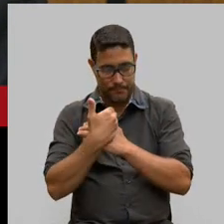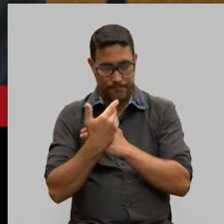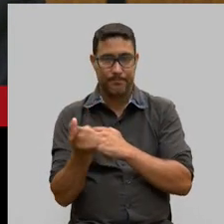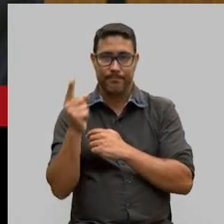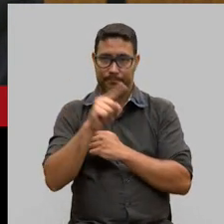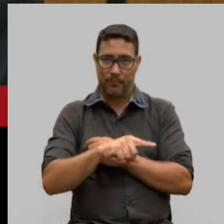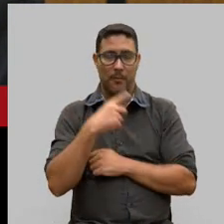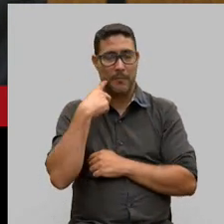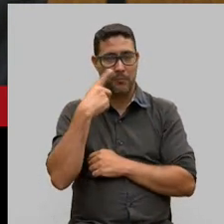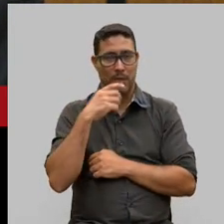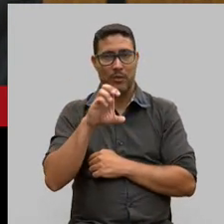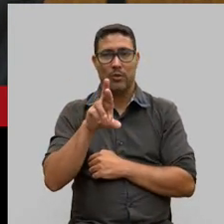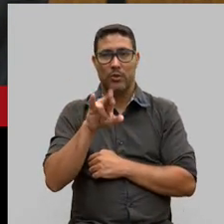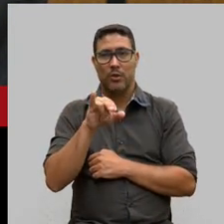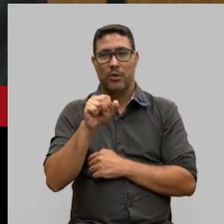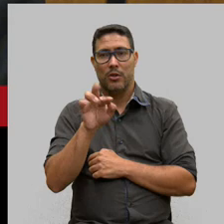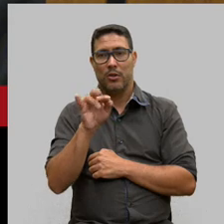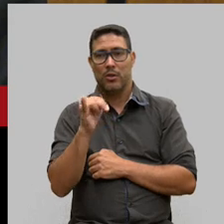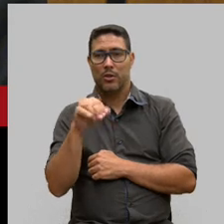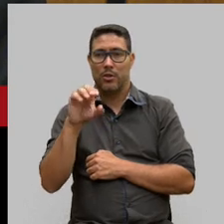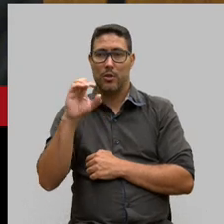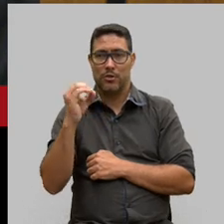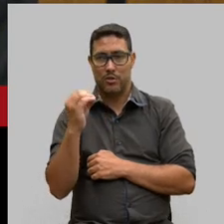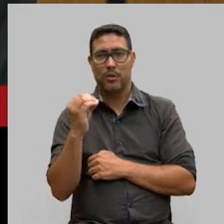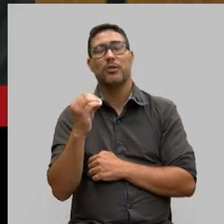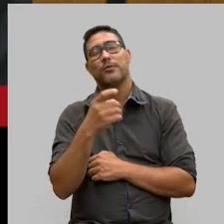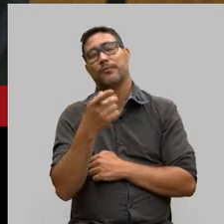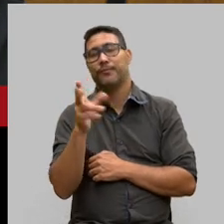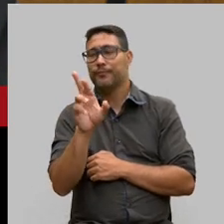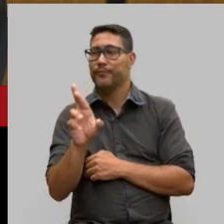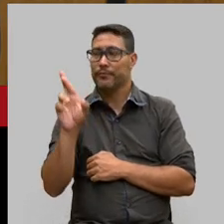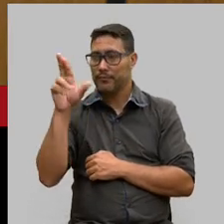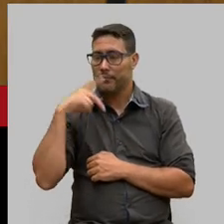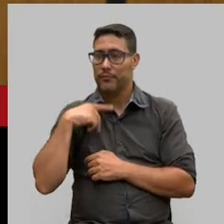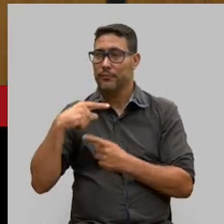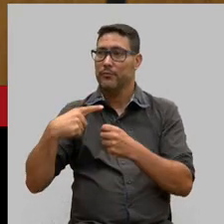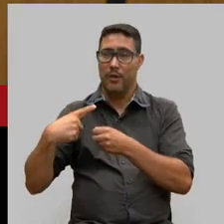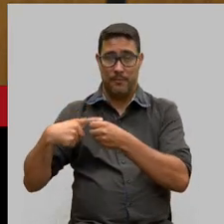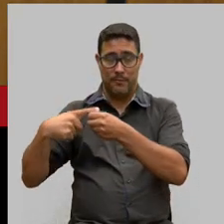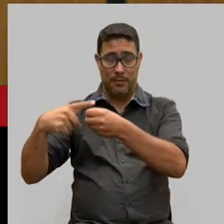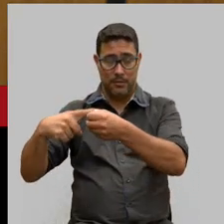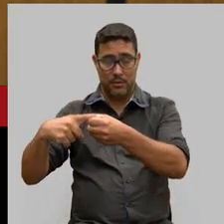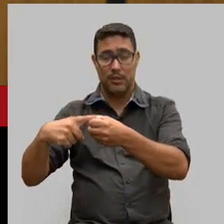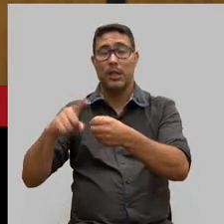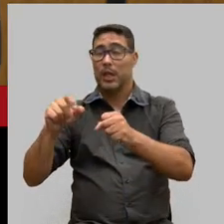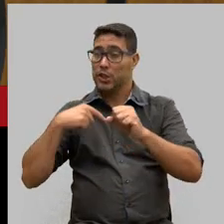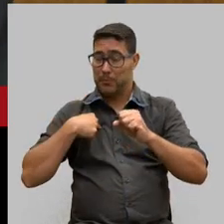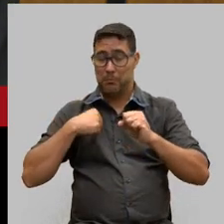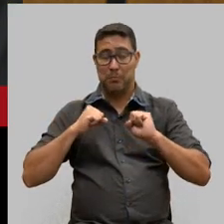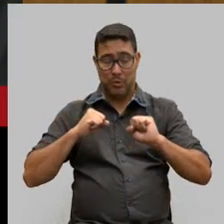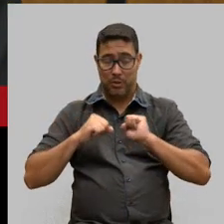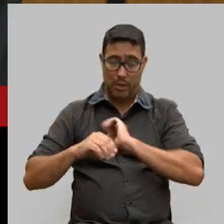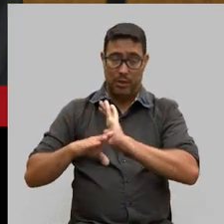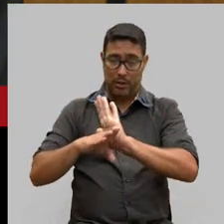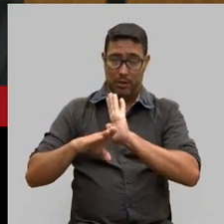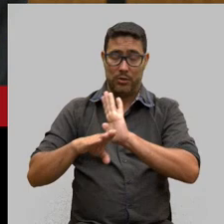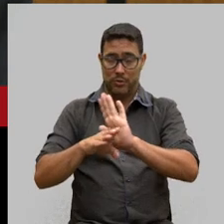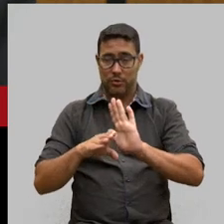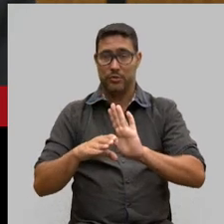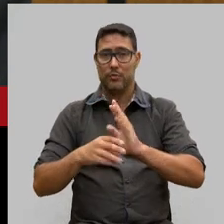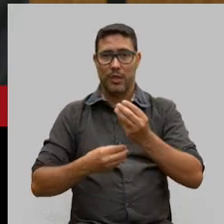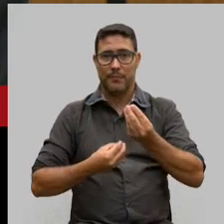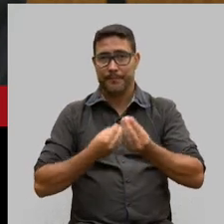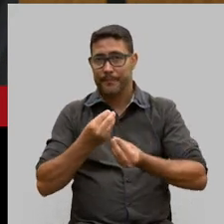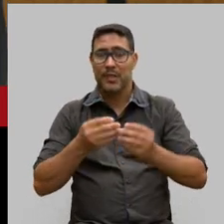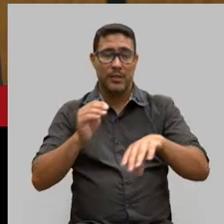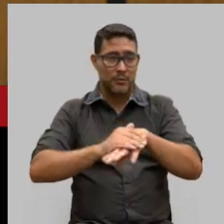principalmente na comissão que ele Preside né do dos da dos Municípios para que a gente possa ajudar e auxiliar na na formação